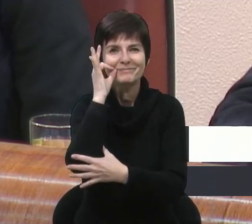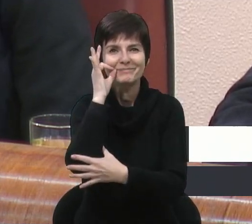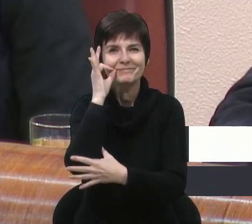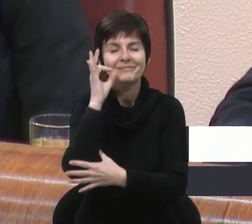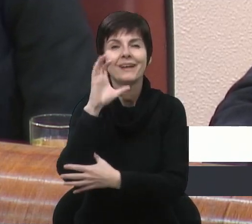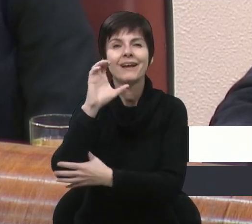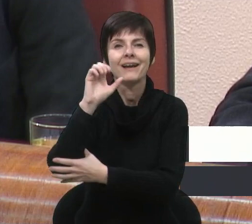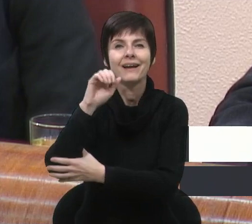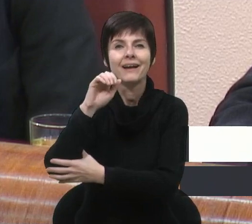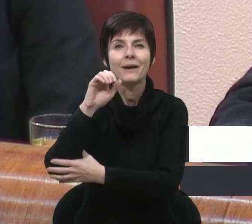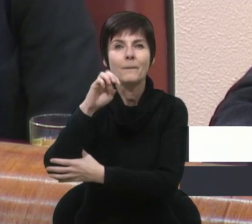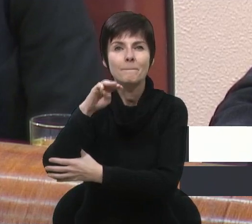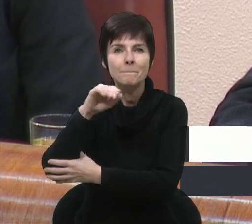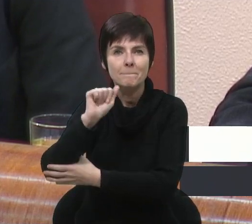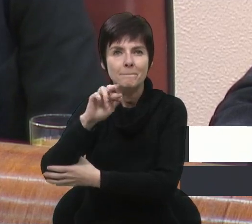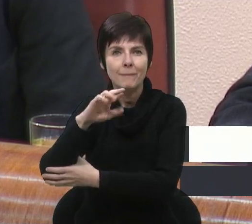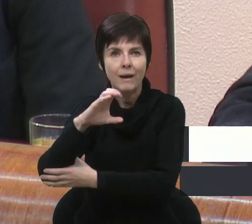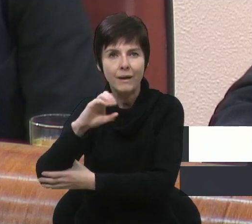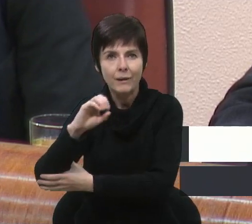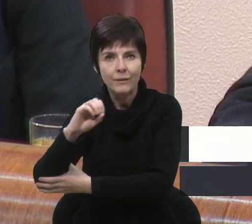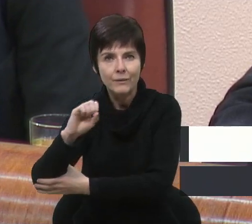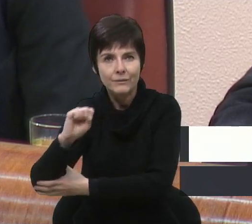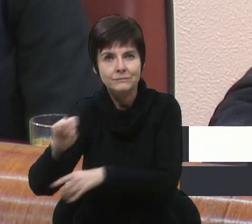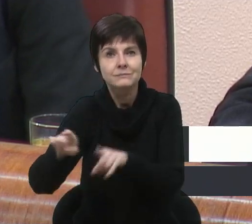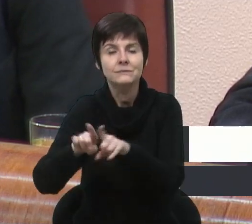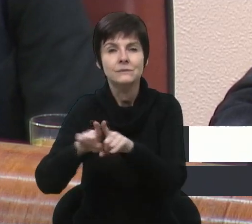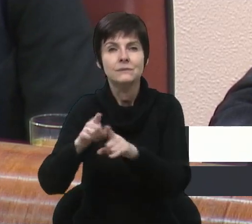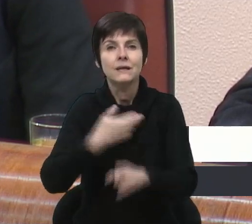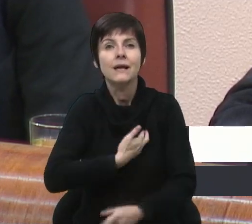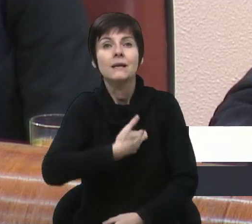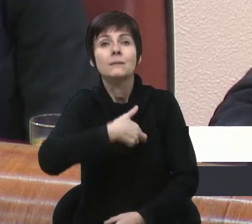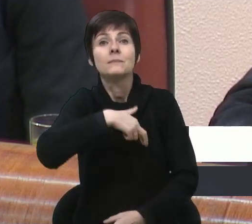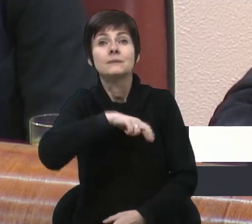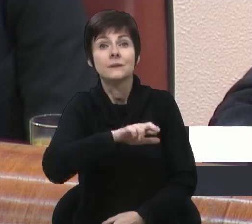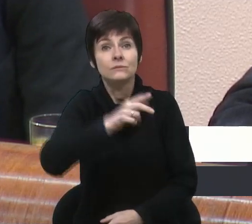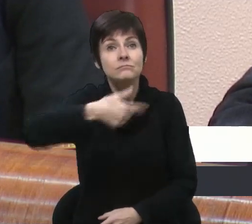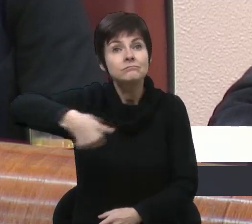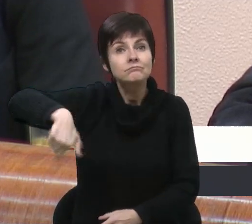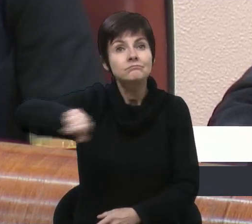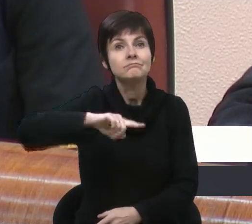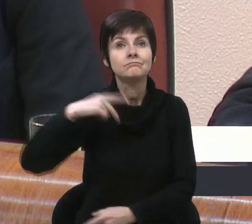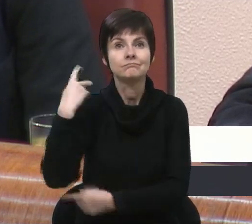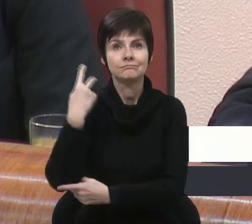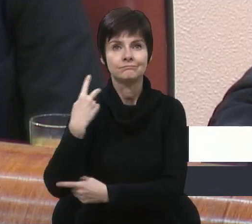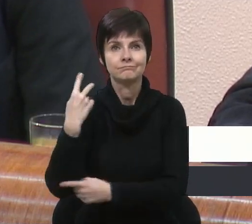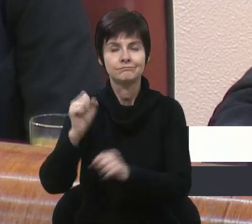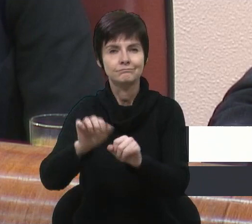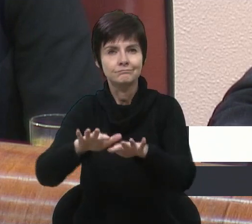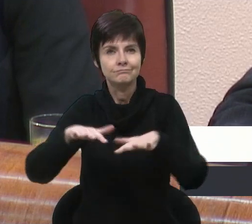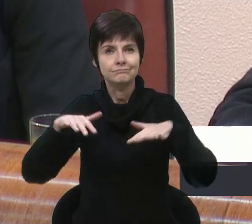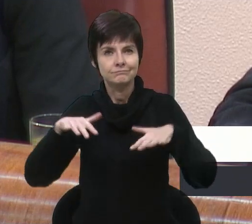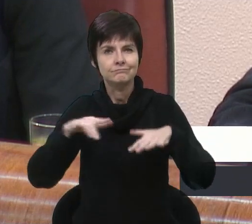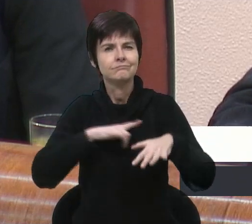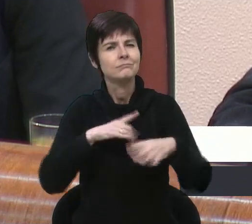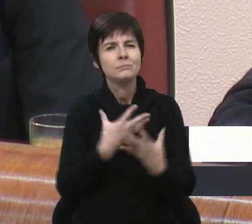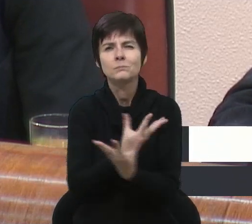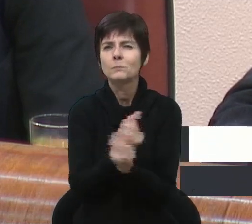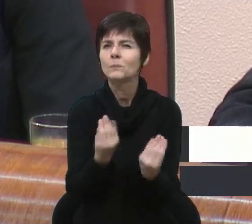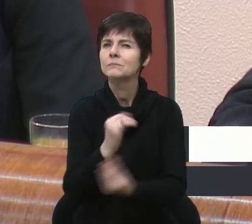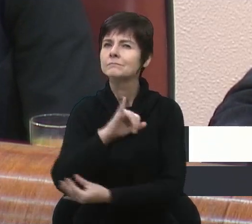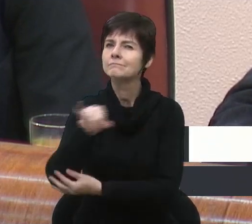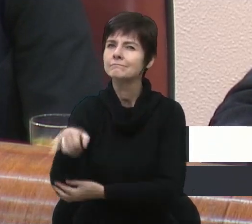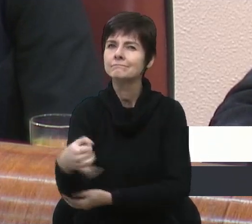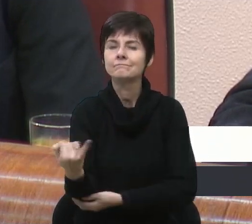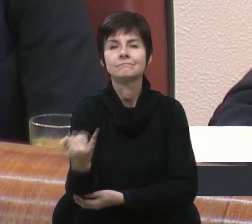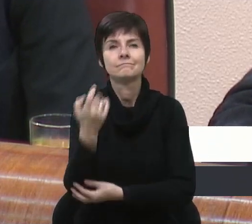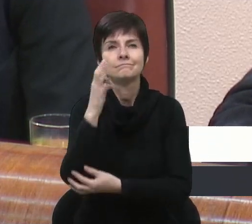Camundongo, Marcos, vocês nos representam. E eu tive muitas oportunidades de